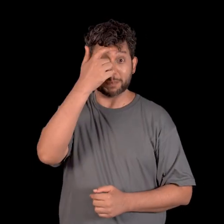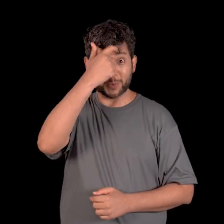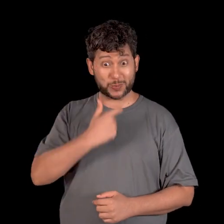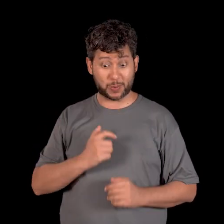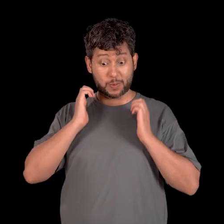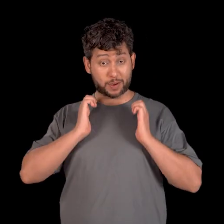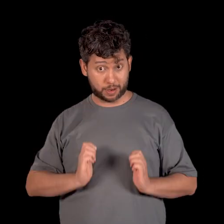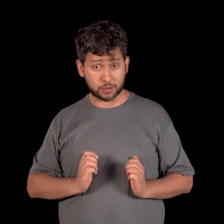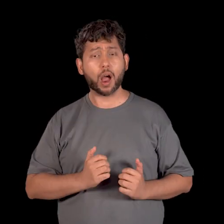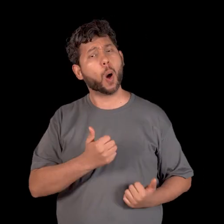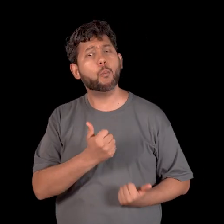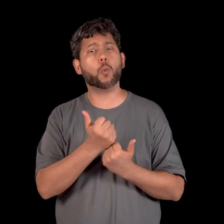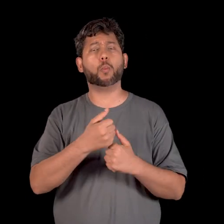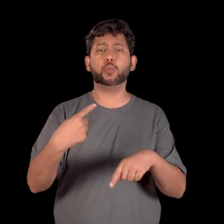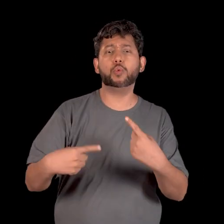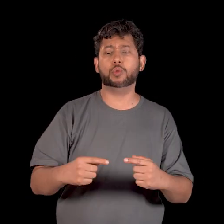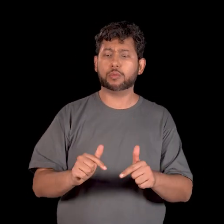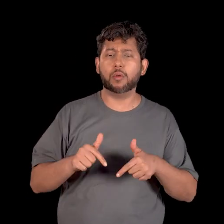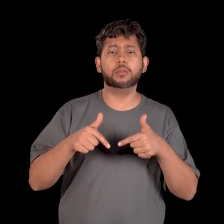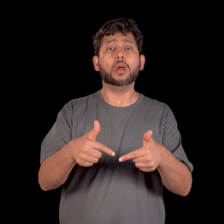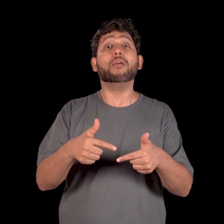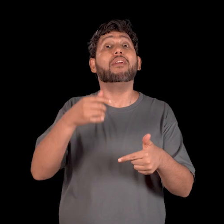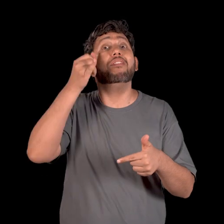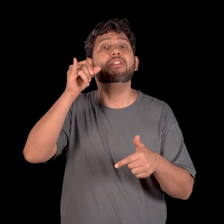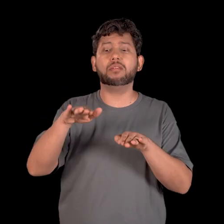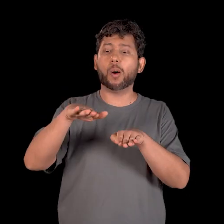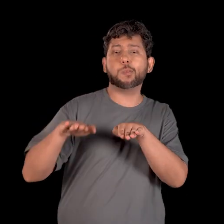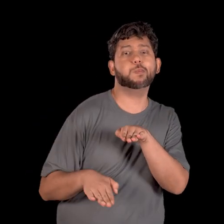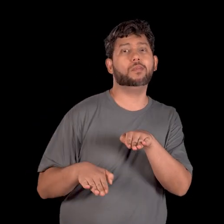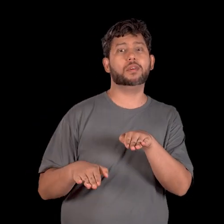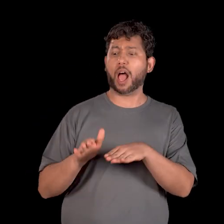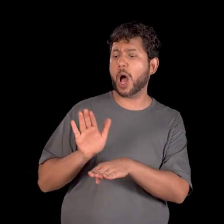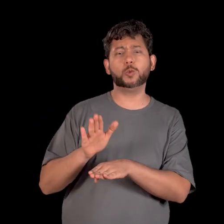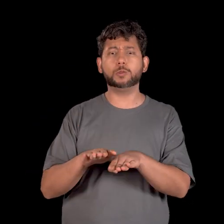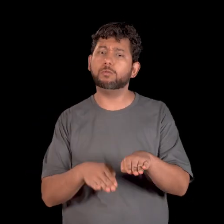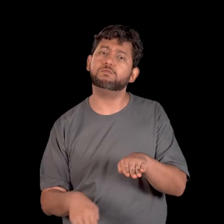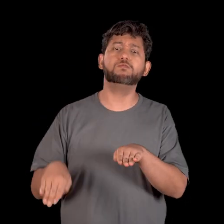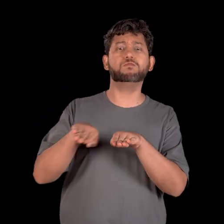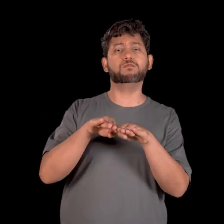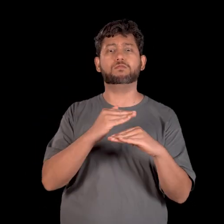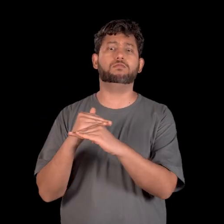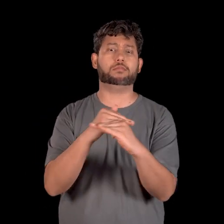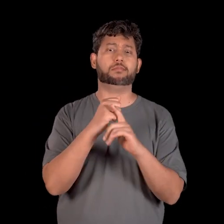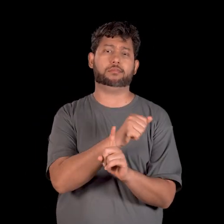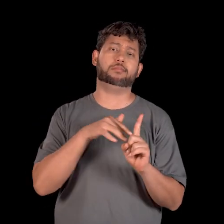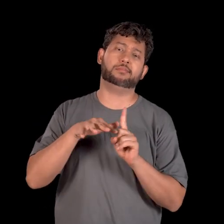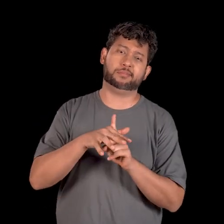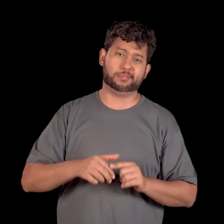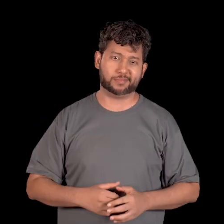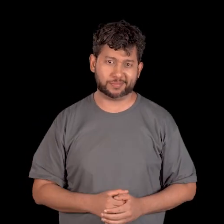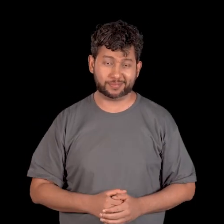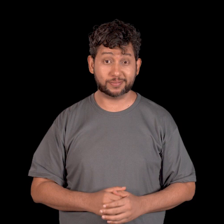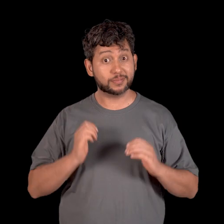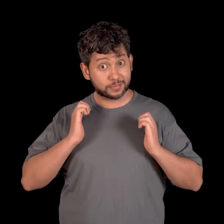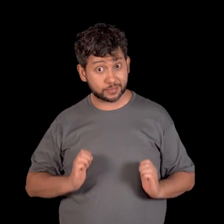um todo, pois cidadãos éticos são propensos a apoiar políticas e ações que buscam eliminar a discriminação, combater as desigualdades